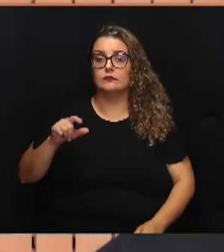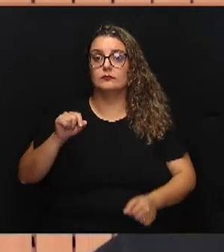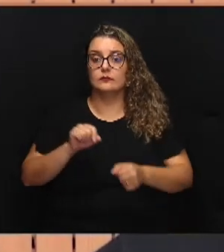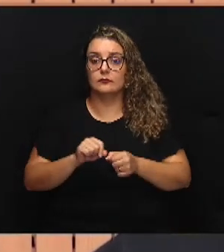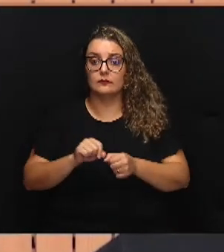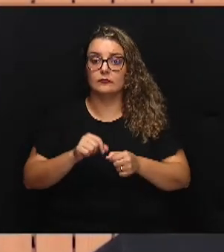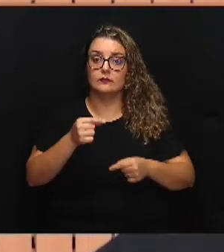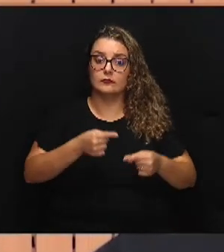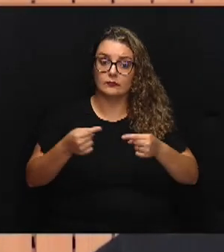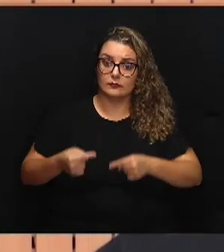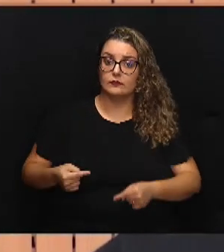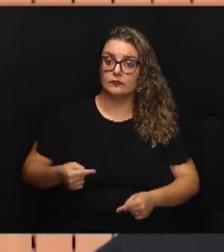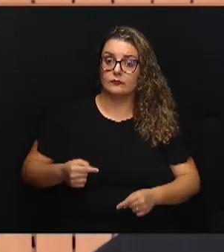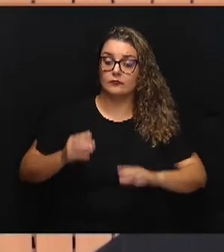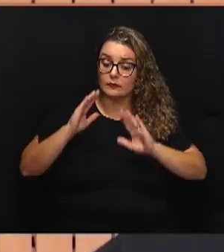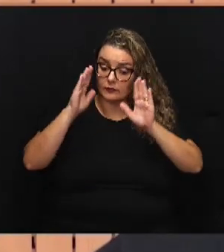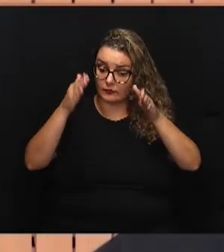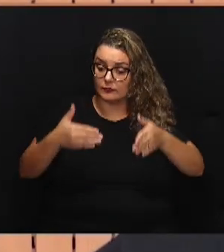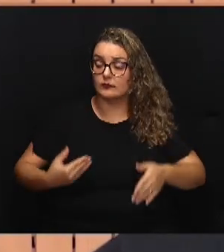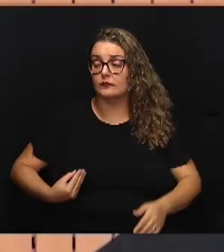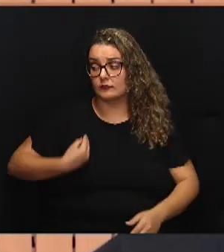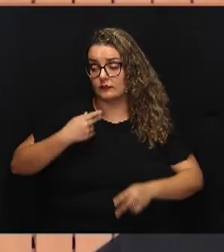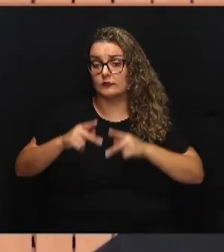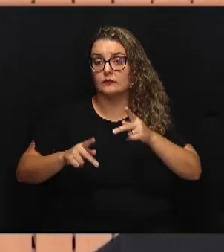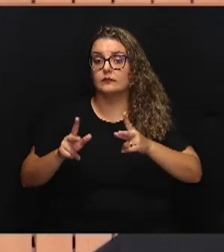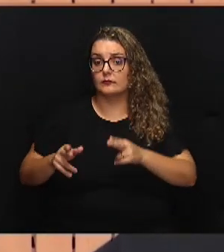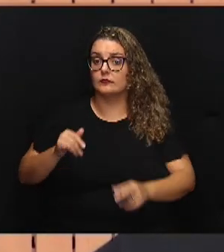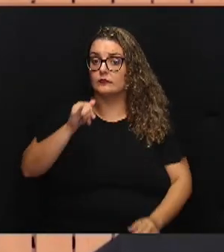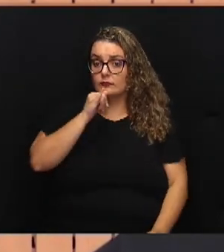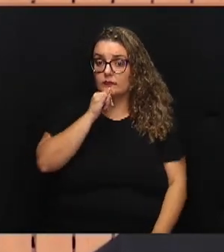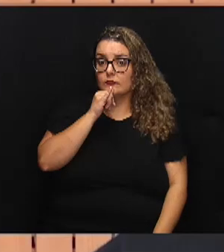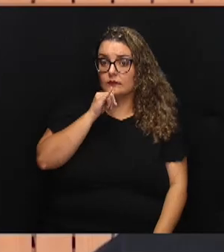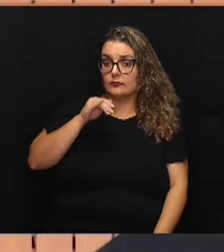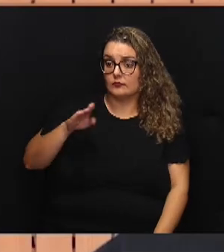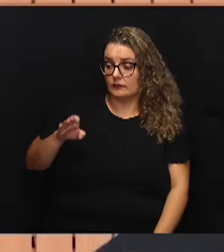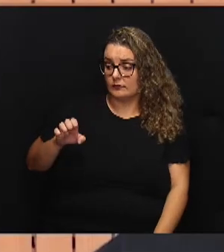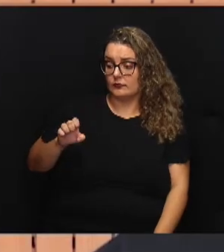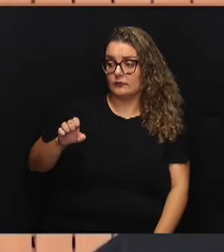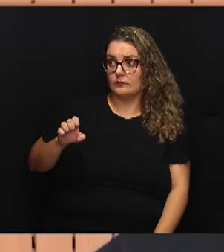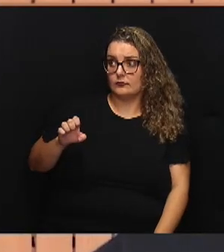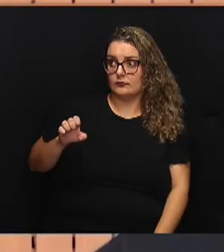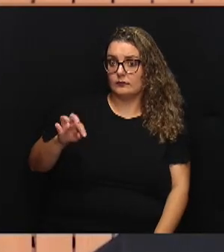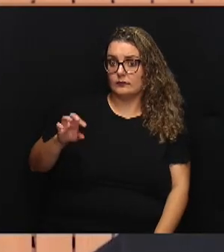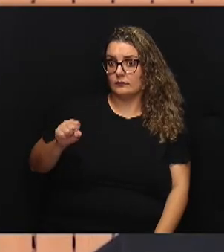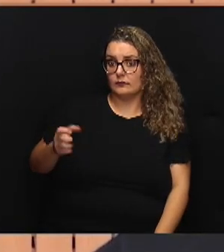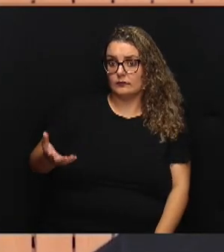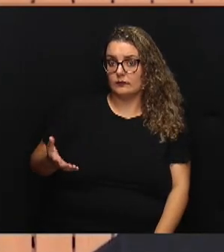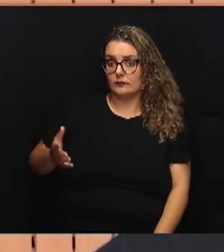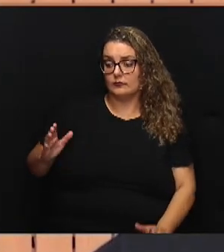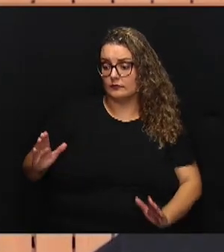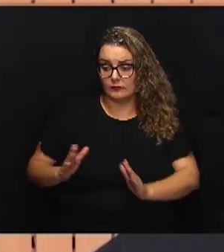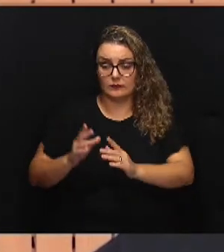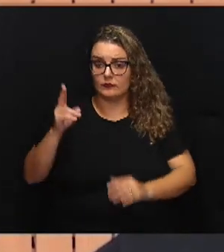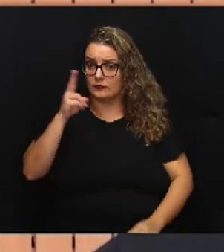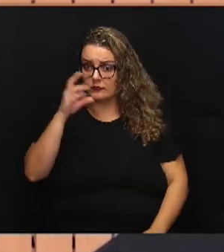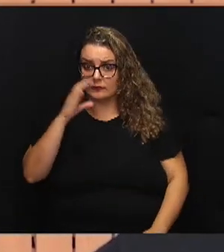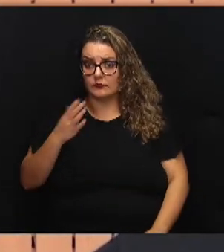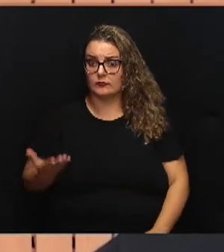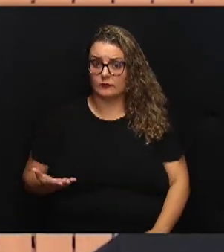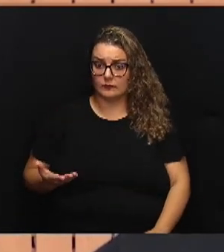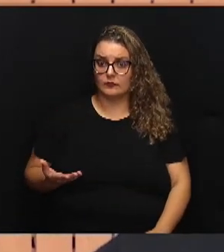debater questões que são centrais para a vida do povo, como, por exemplo, a questão das bets. Esse enfrentamento é extremamente urgente. O ICL tem